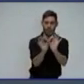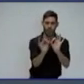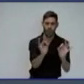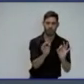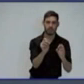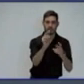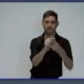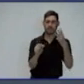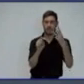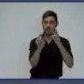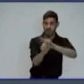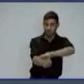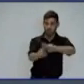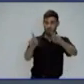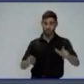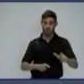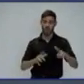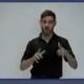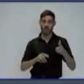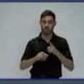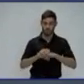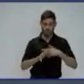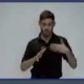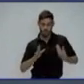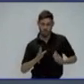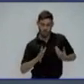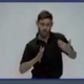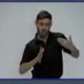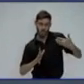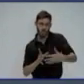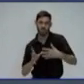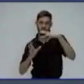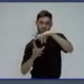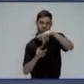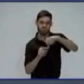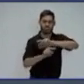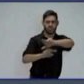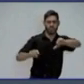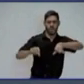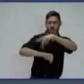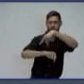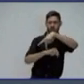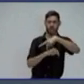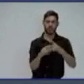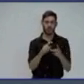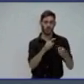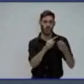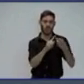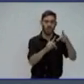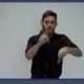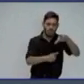fenômenos distintos em curso em diferentes partes do mundo: o populismo,